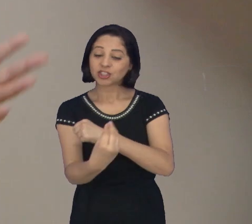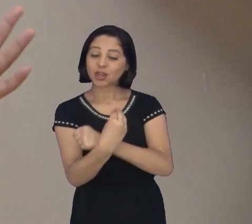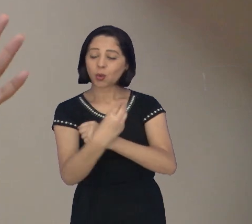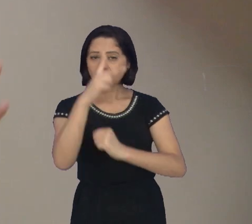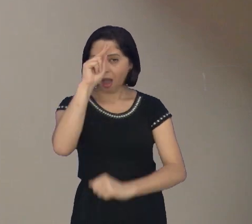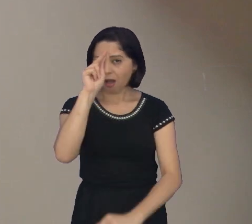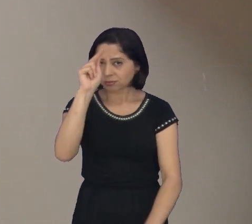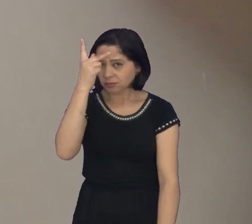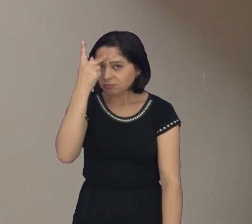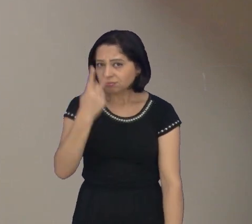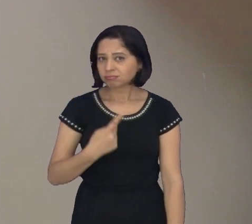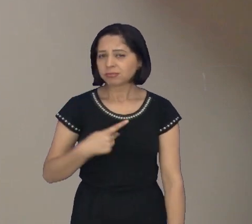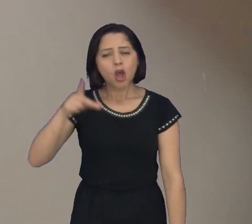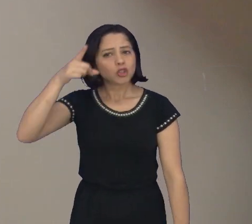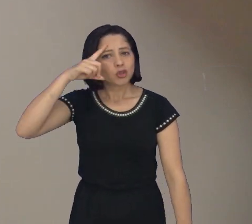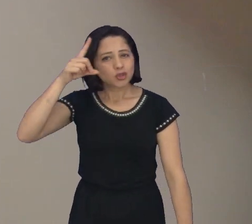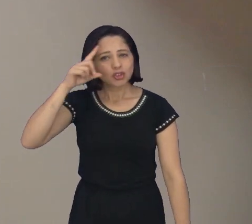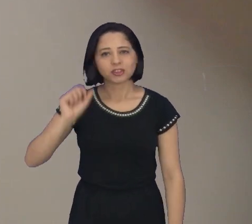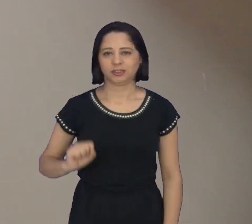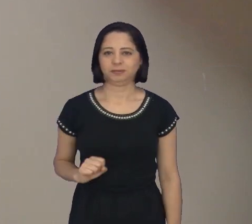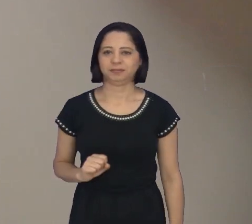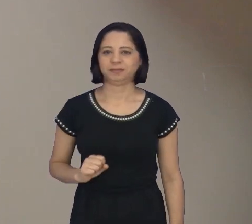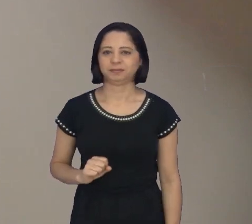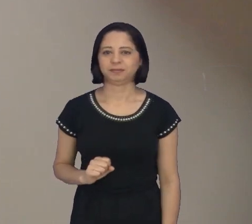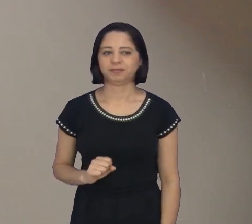pode praticar aí no nosso dia a dia.